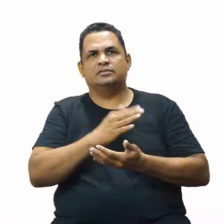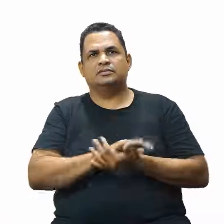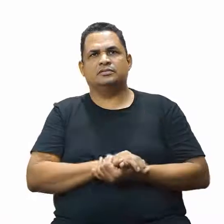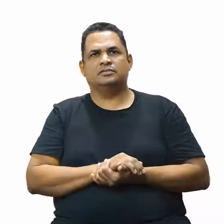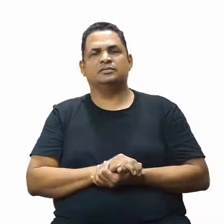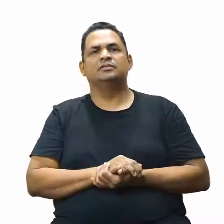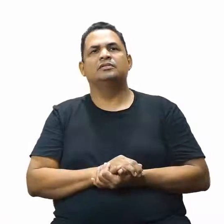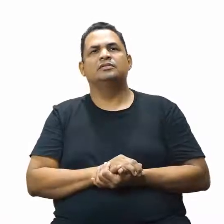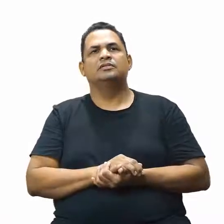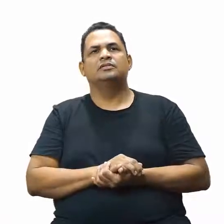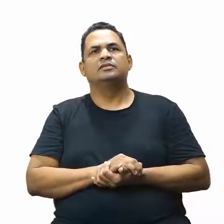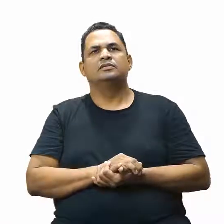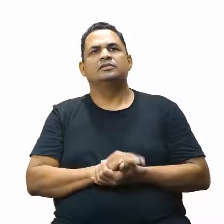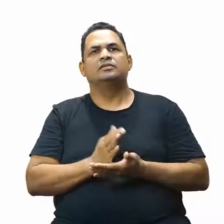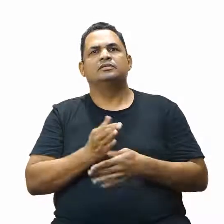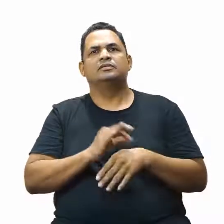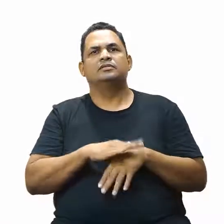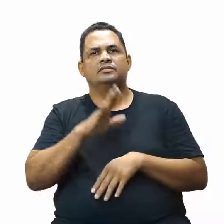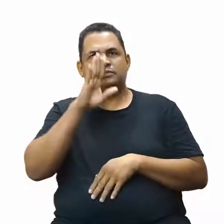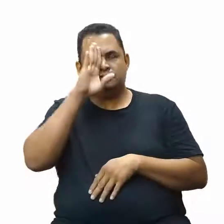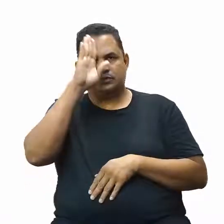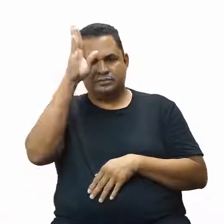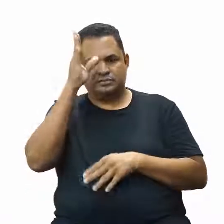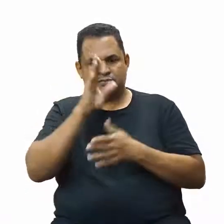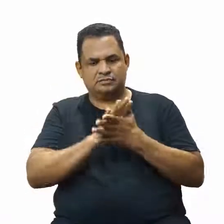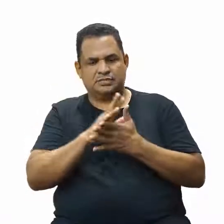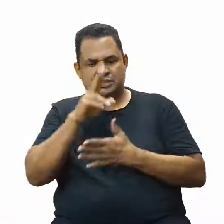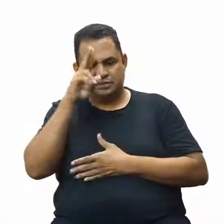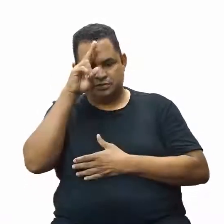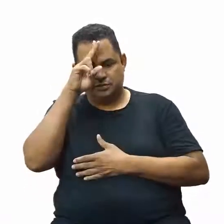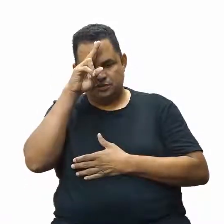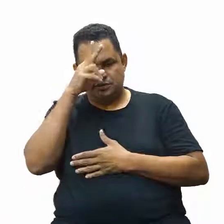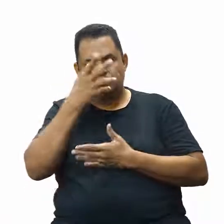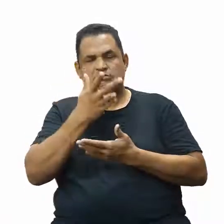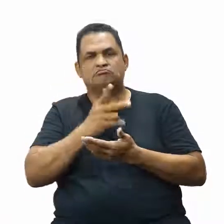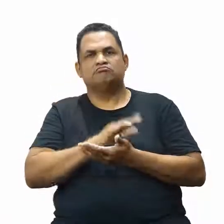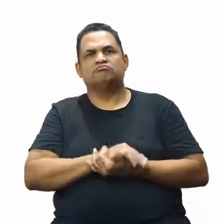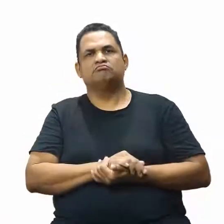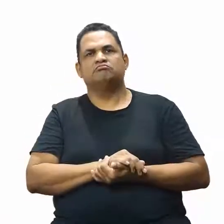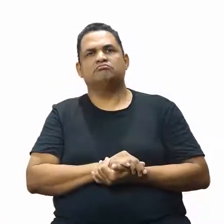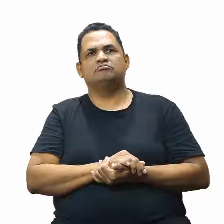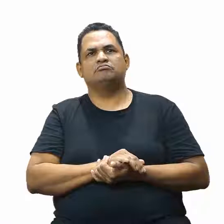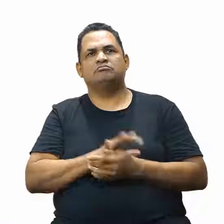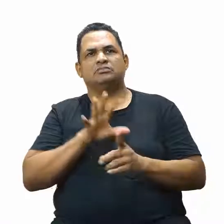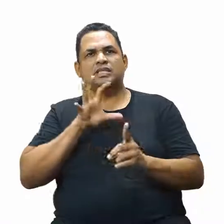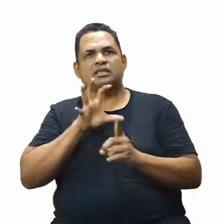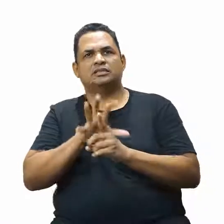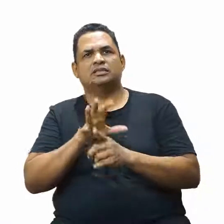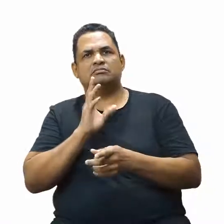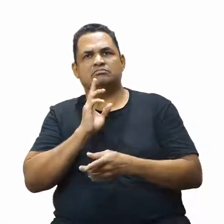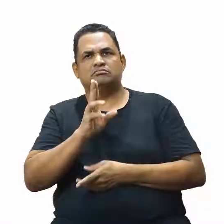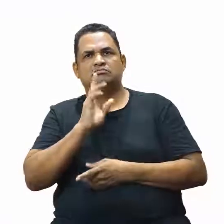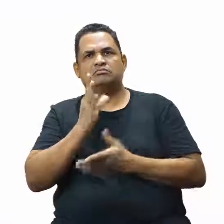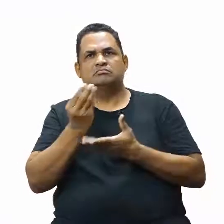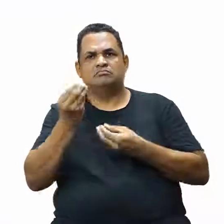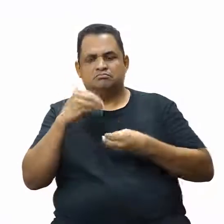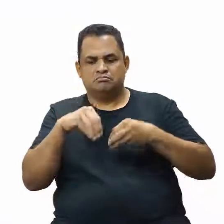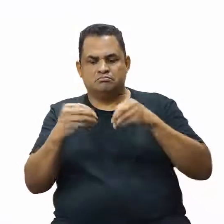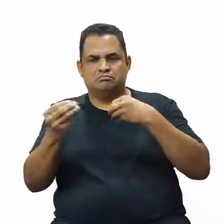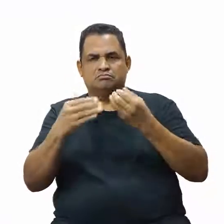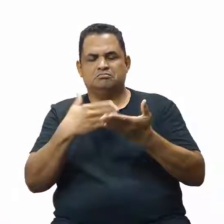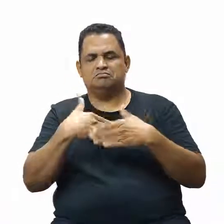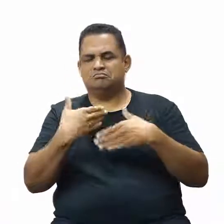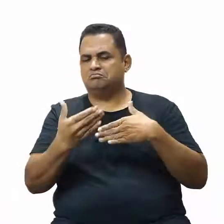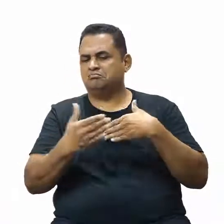Nos SAFs, as formigas são as principais pragas. Elas atacam constantemente as